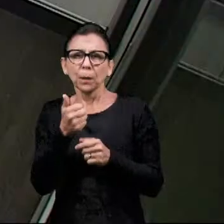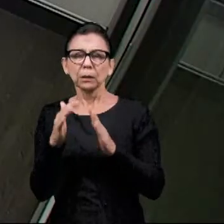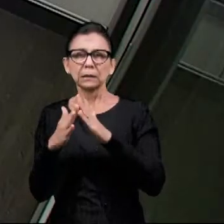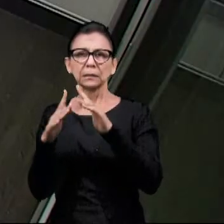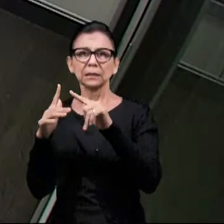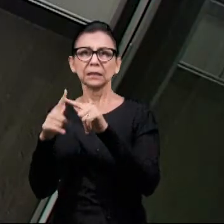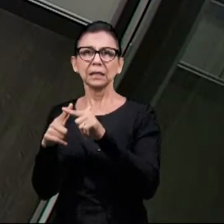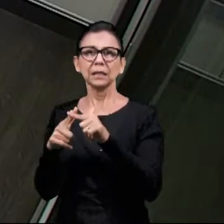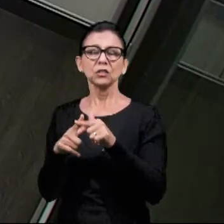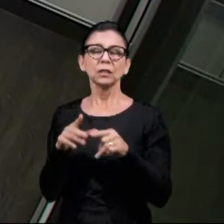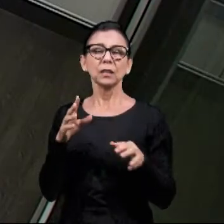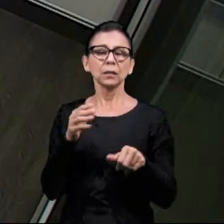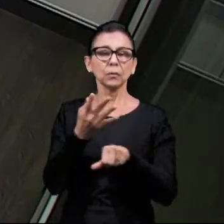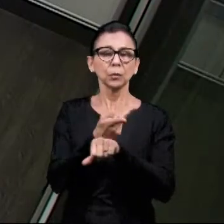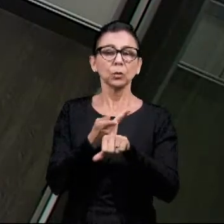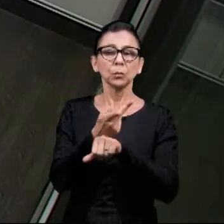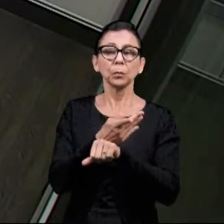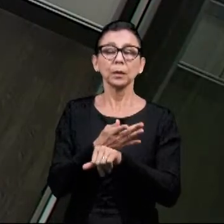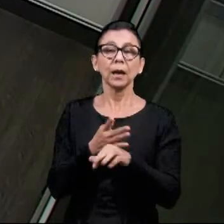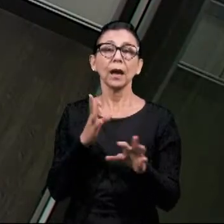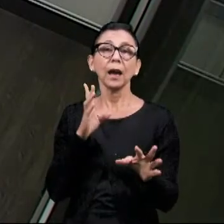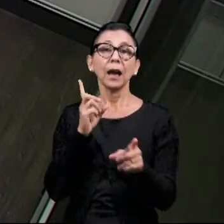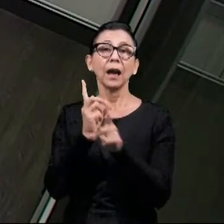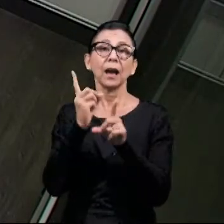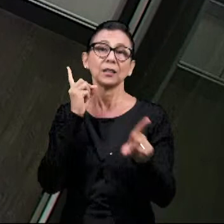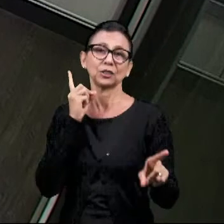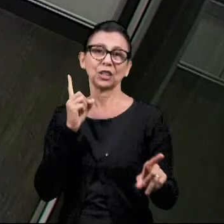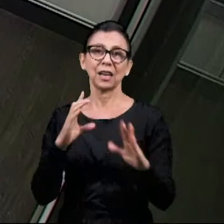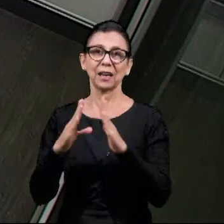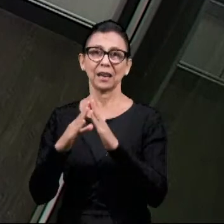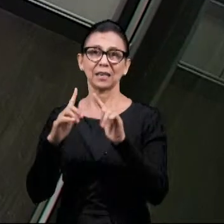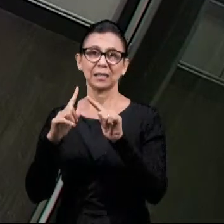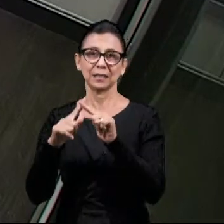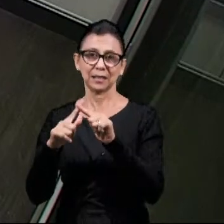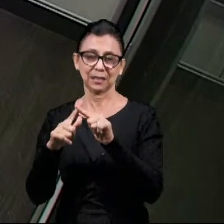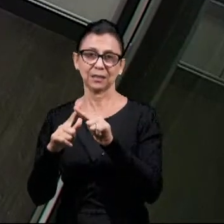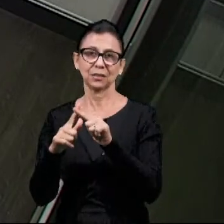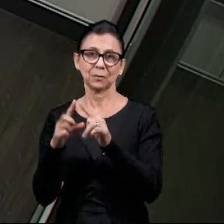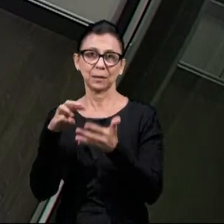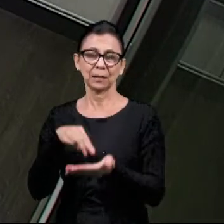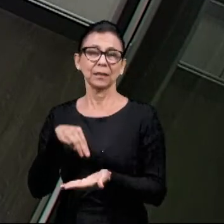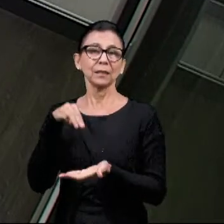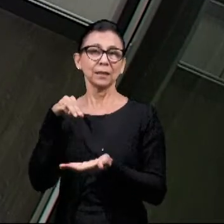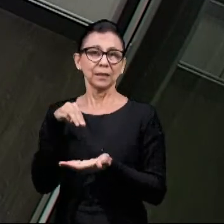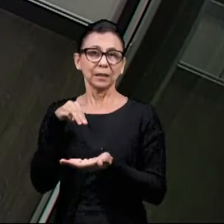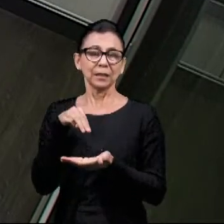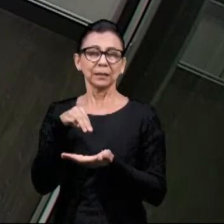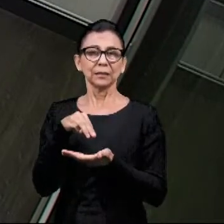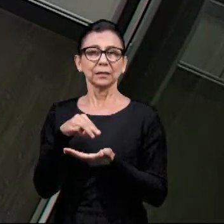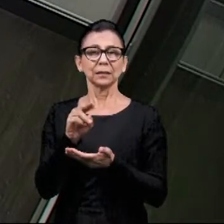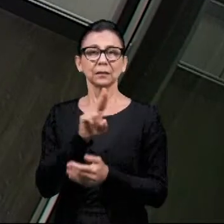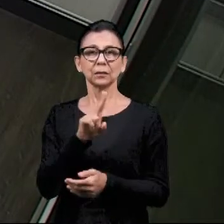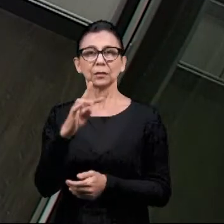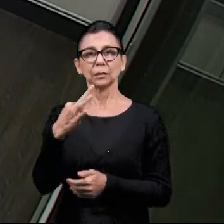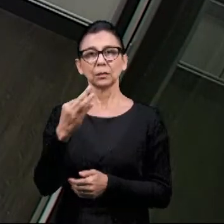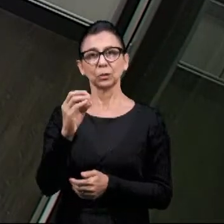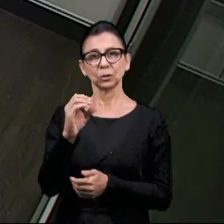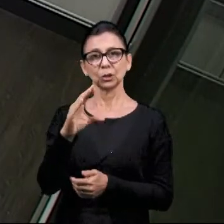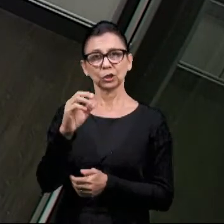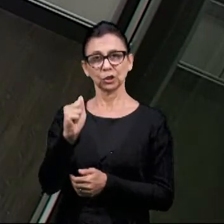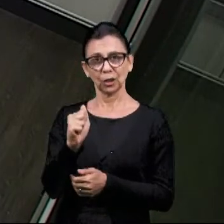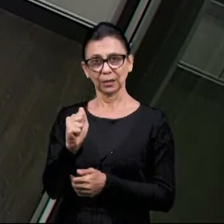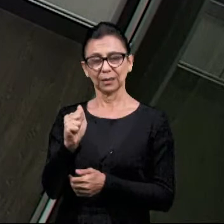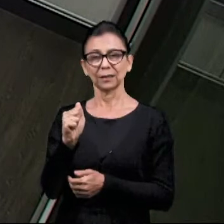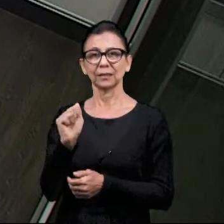Toca. Era o ministério do pastor Mauro Rodrigues, o senhor recolheu agora há pouco, e fui batizado nas